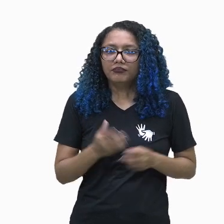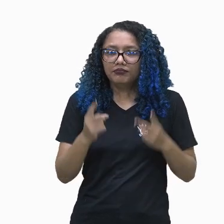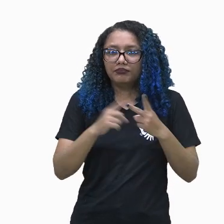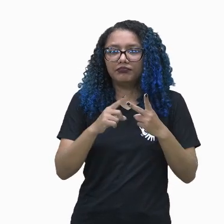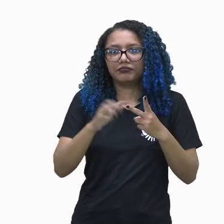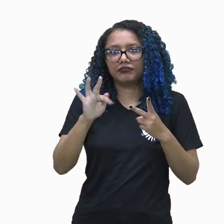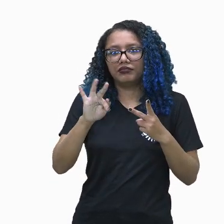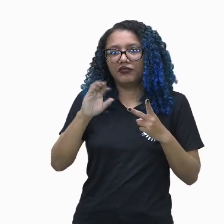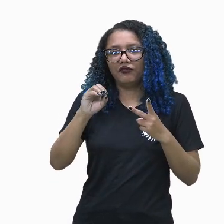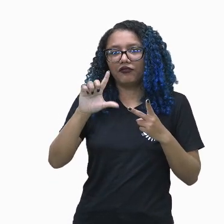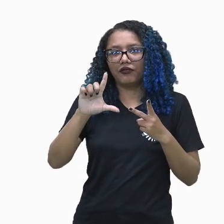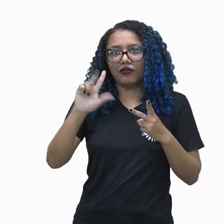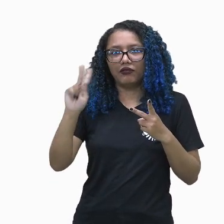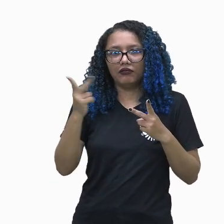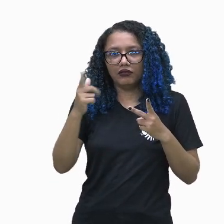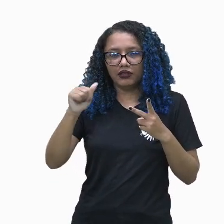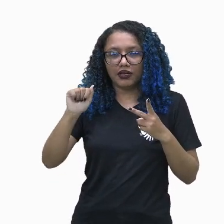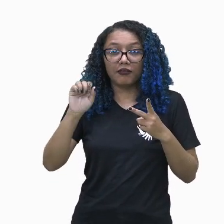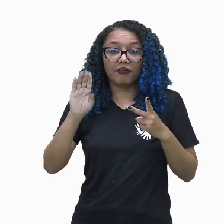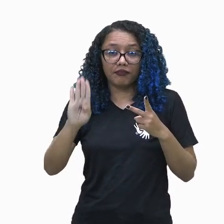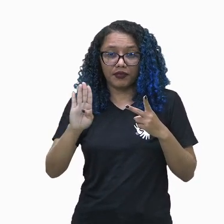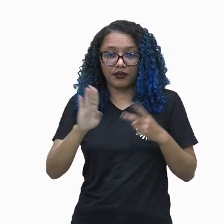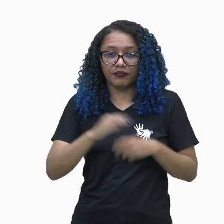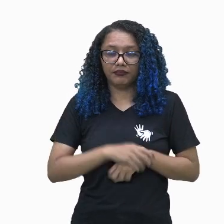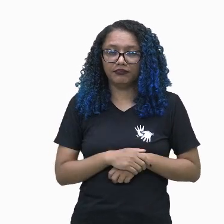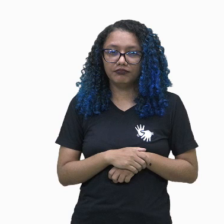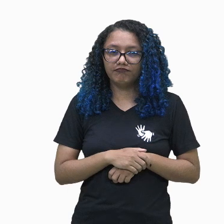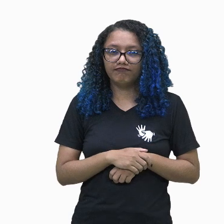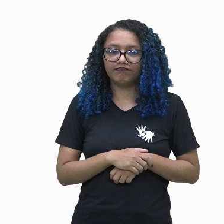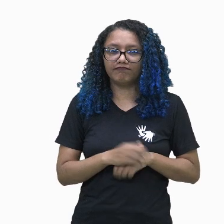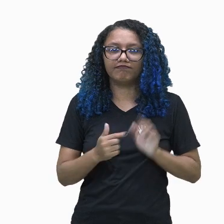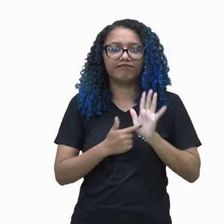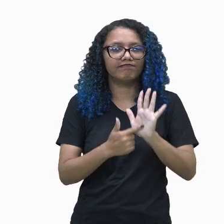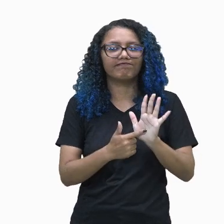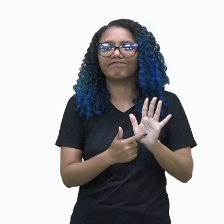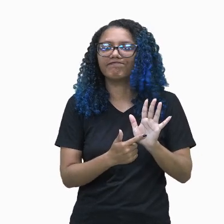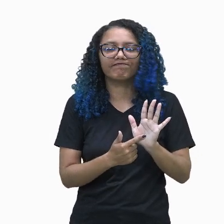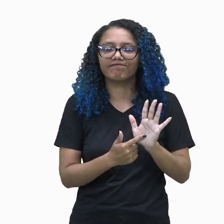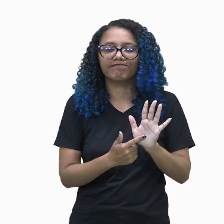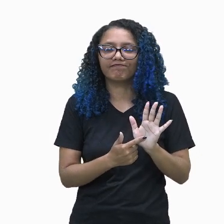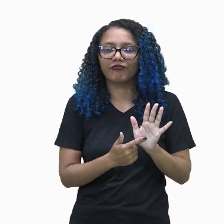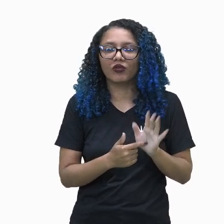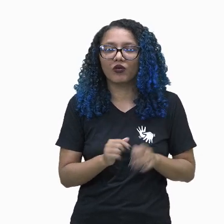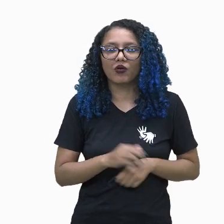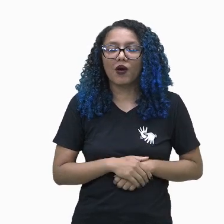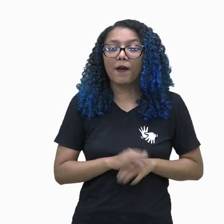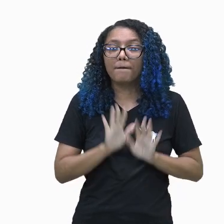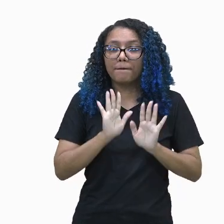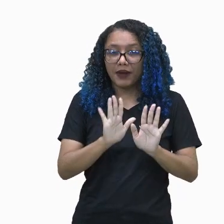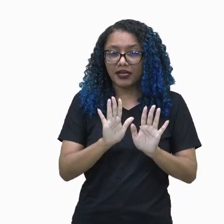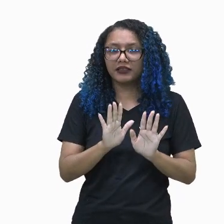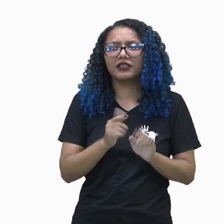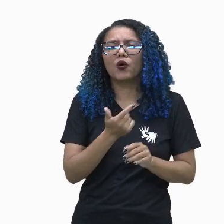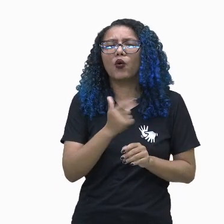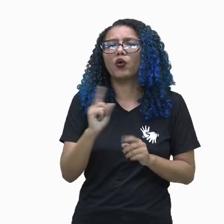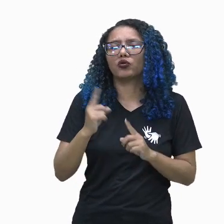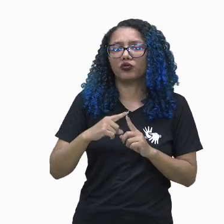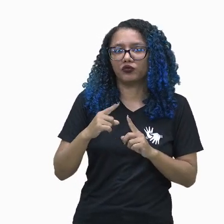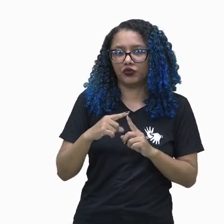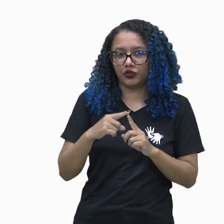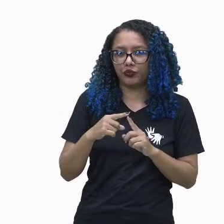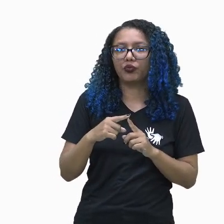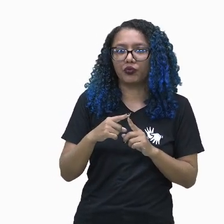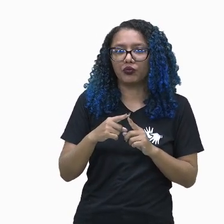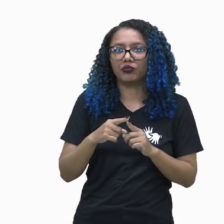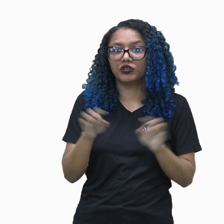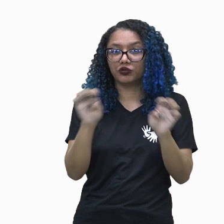eu não trouxe o esquema da folha B, mas eu cito ela para vocês, que é uma outra estrutura secundária, né, em forma